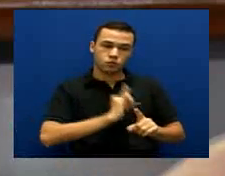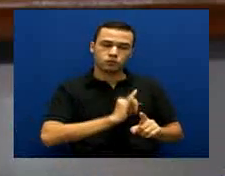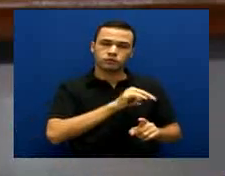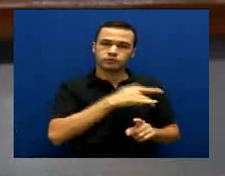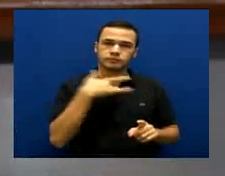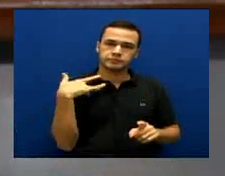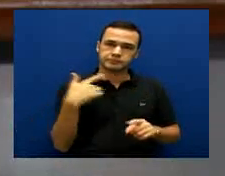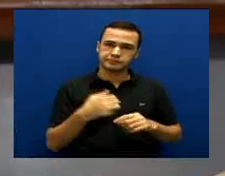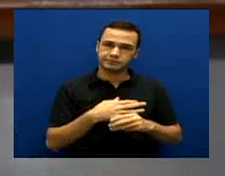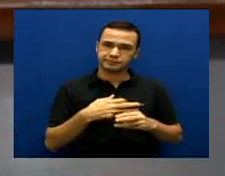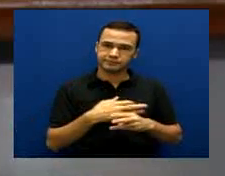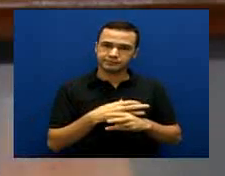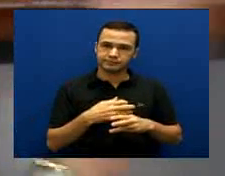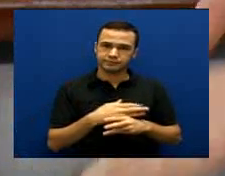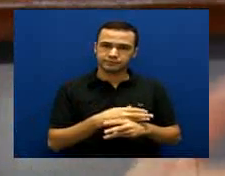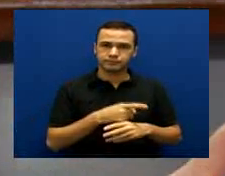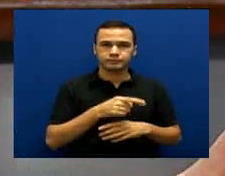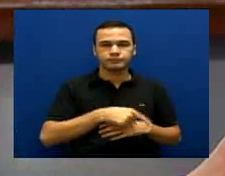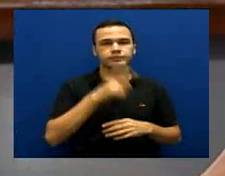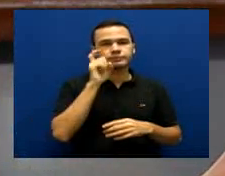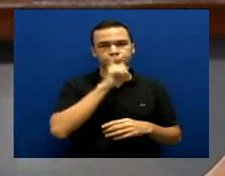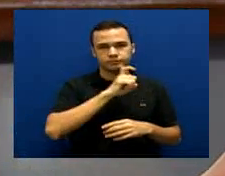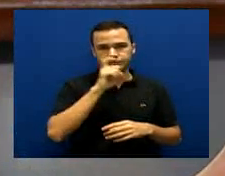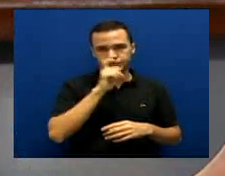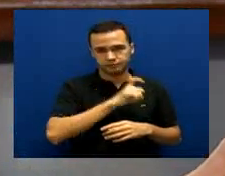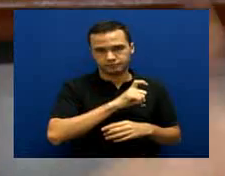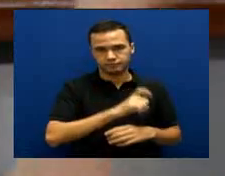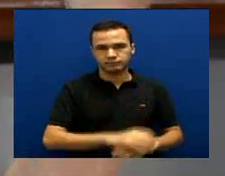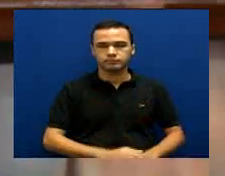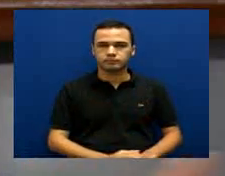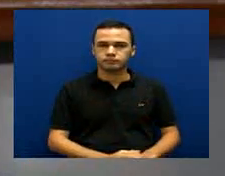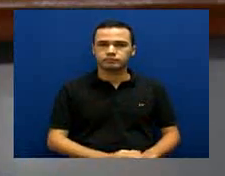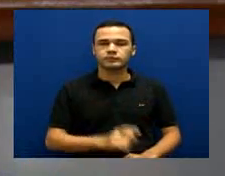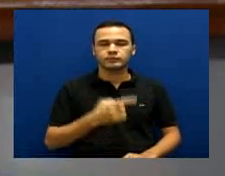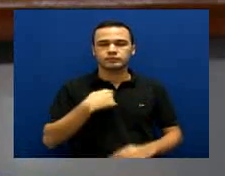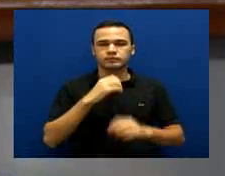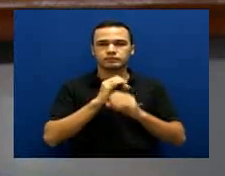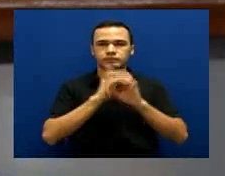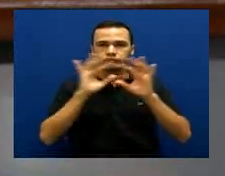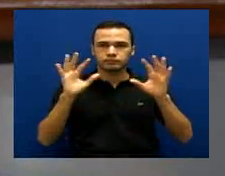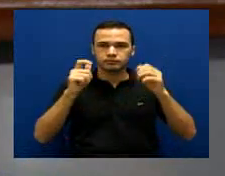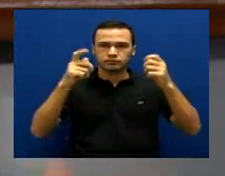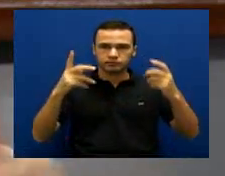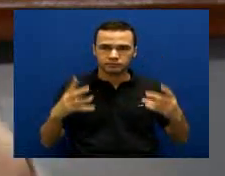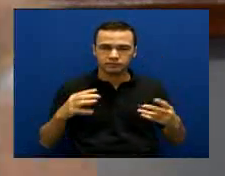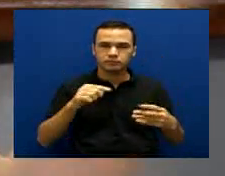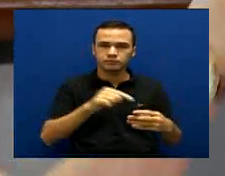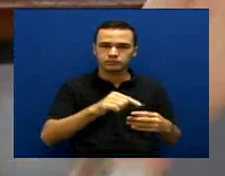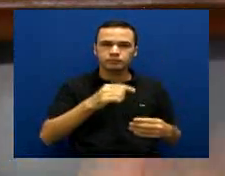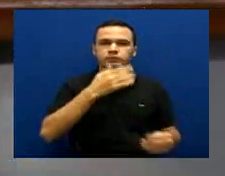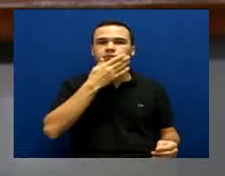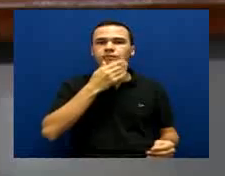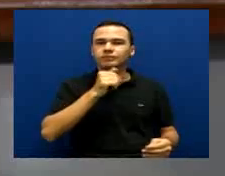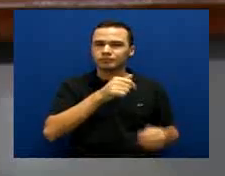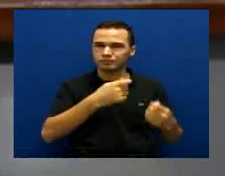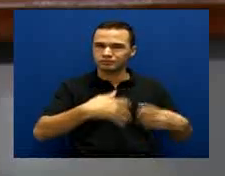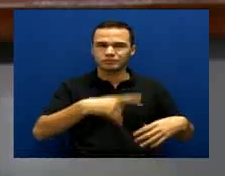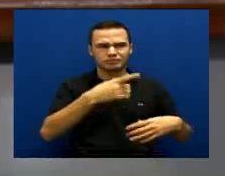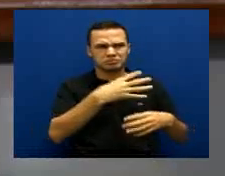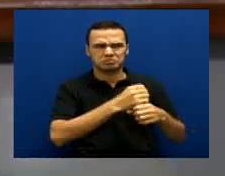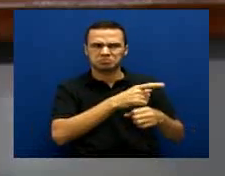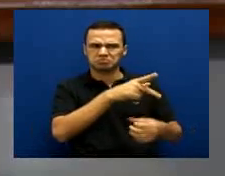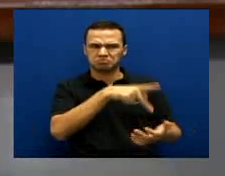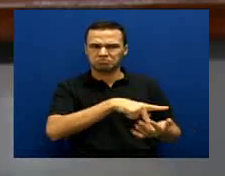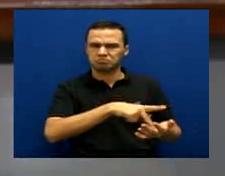deliberativo mentiu se claramente o documento tel passou um quadro que não era